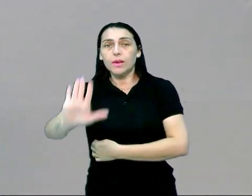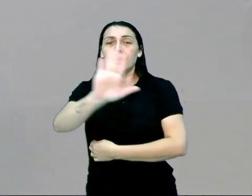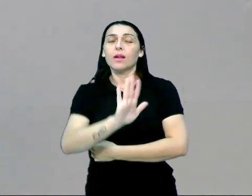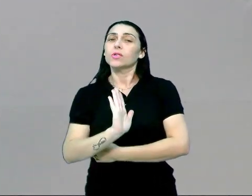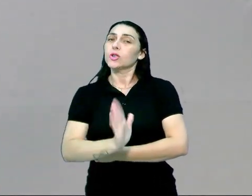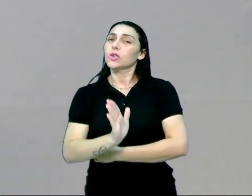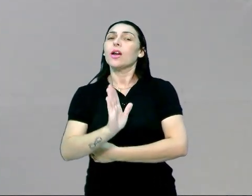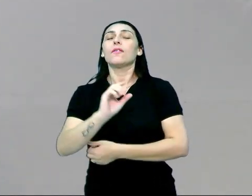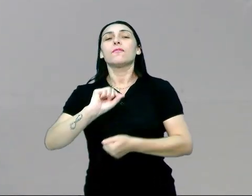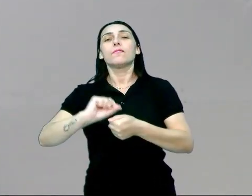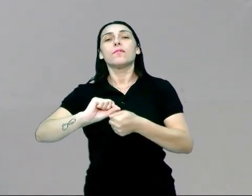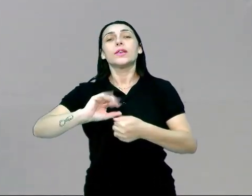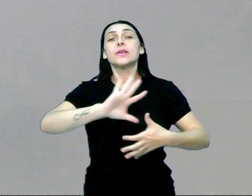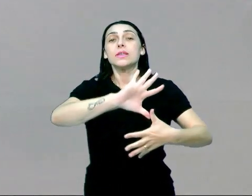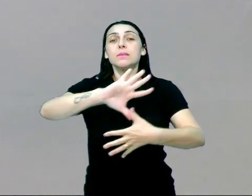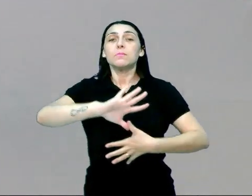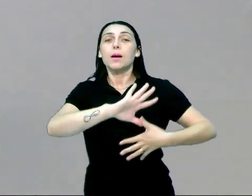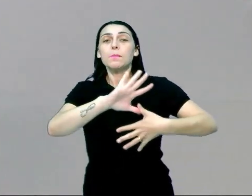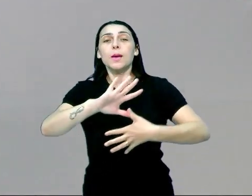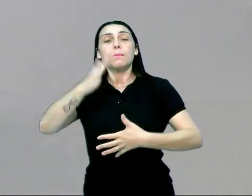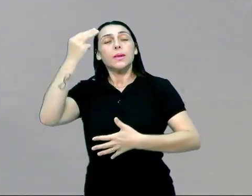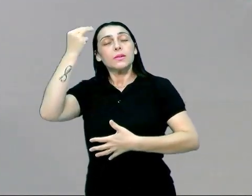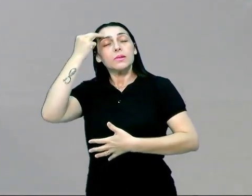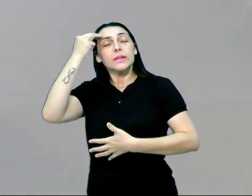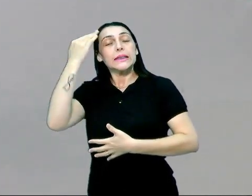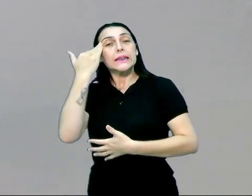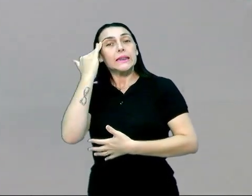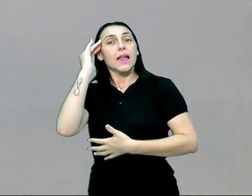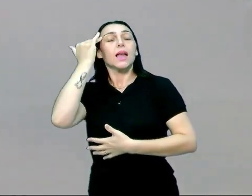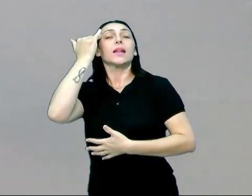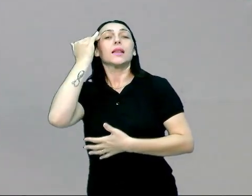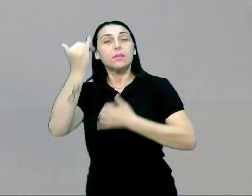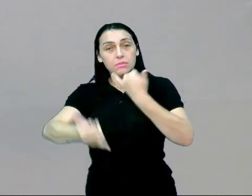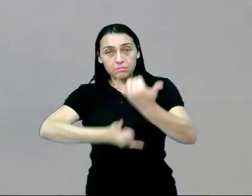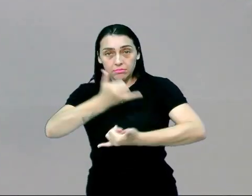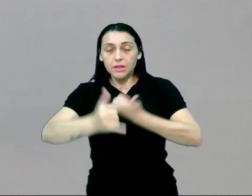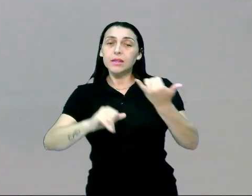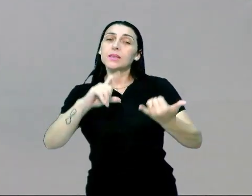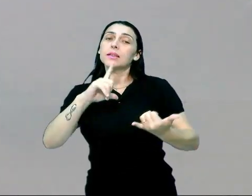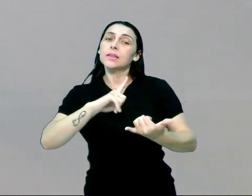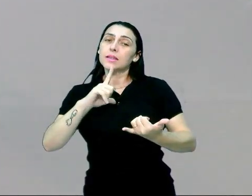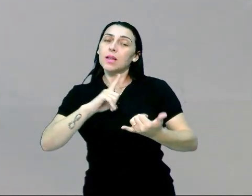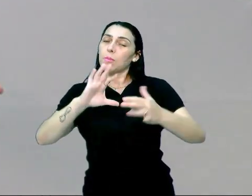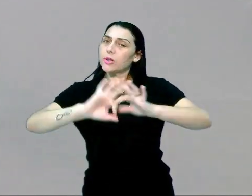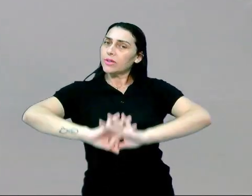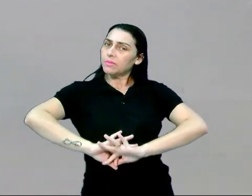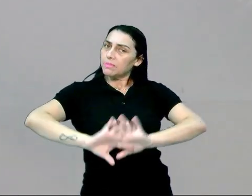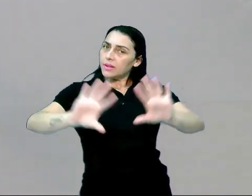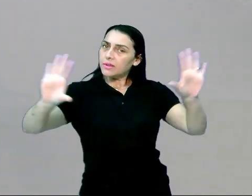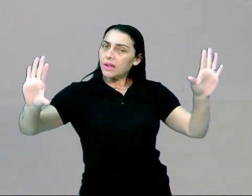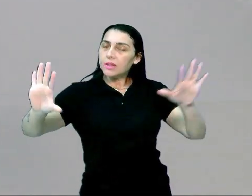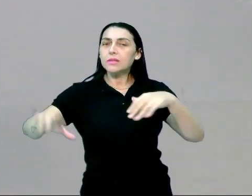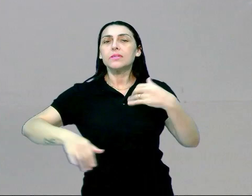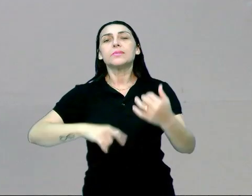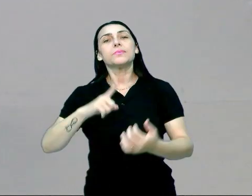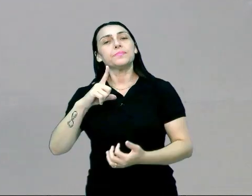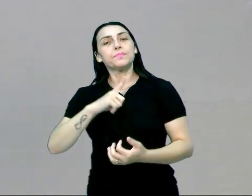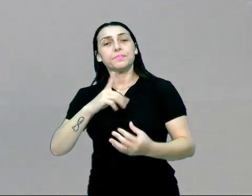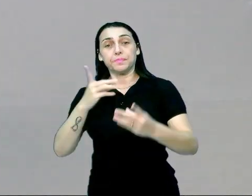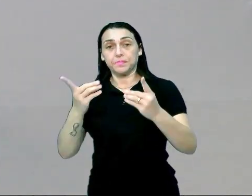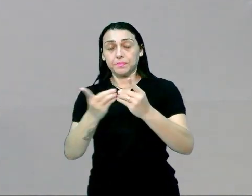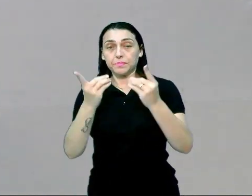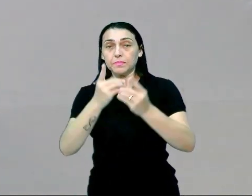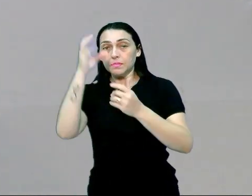fez esse mapeamento primário, entendendo que as brincadeiras vão ter esse aspecto mais de liberdade, vão ter essa dinâmica